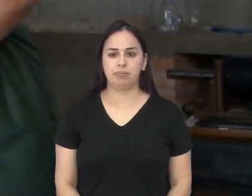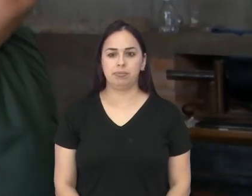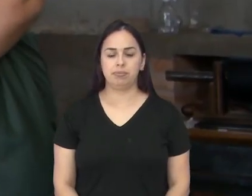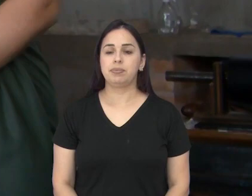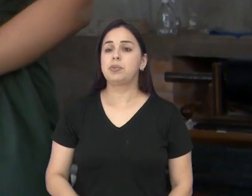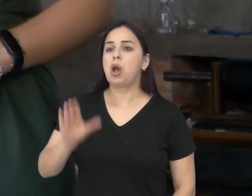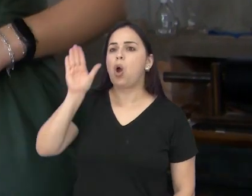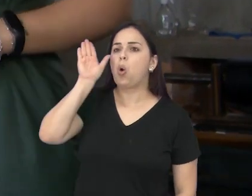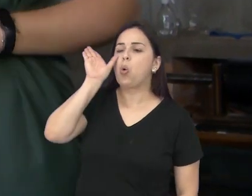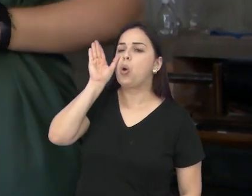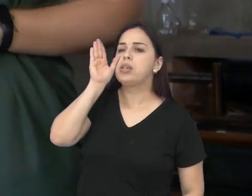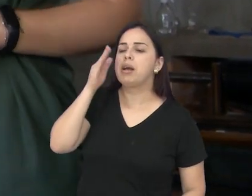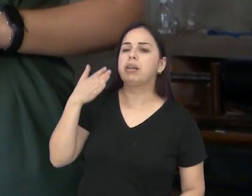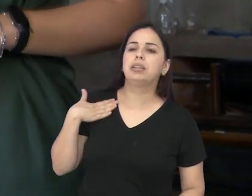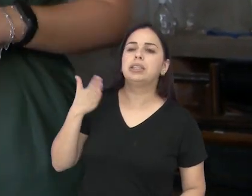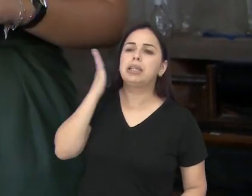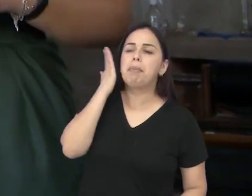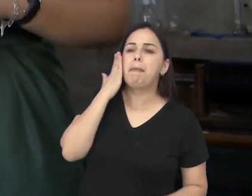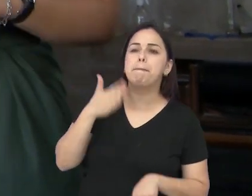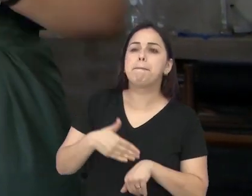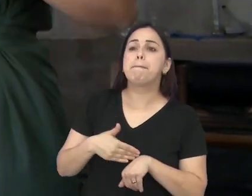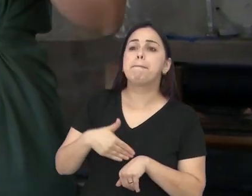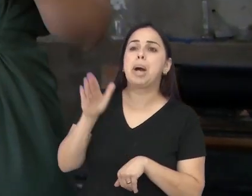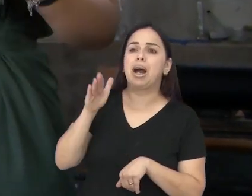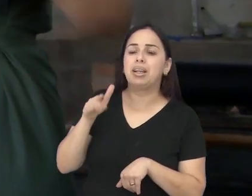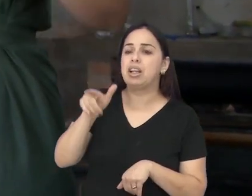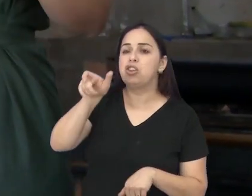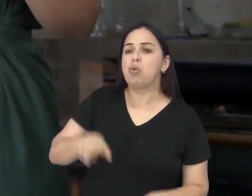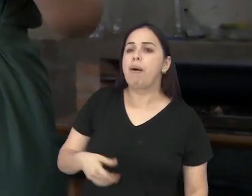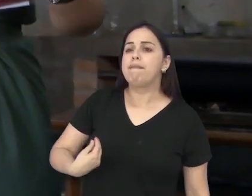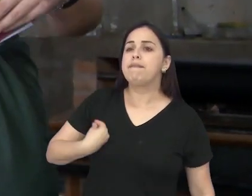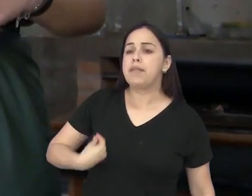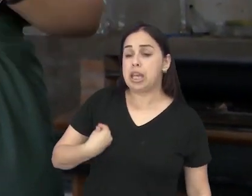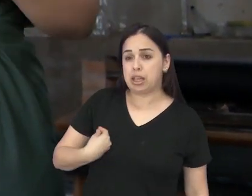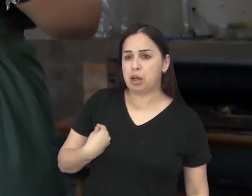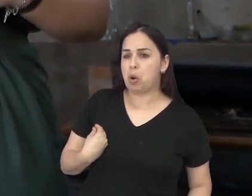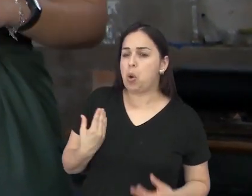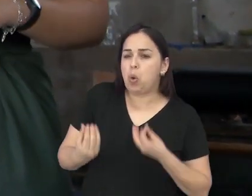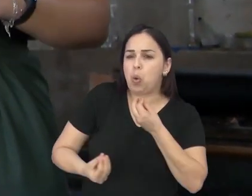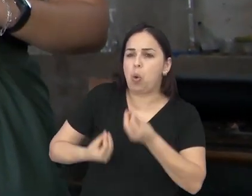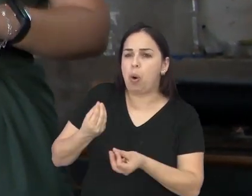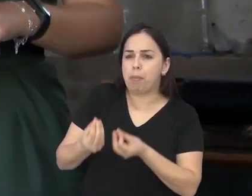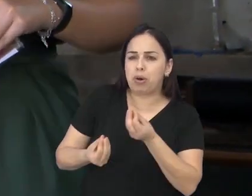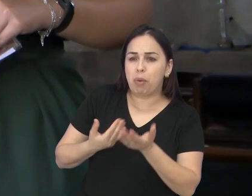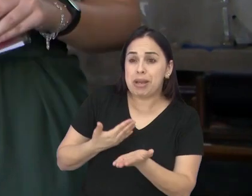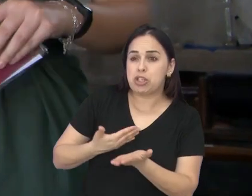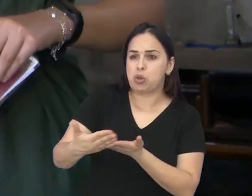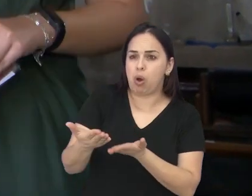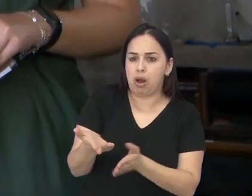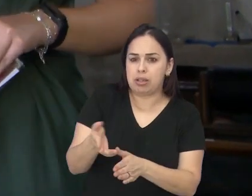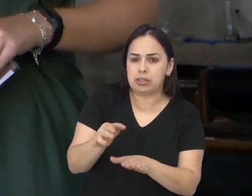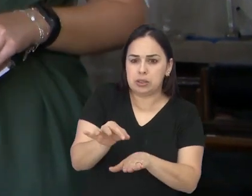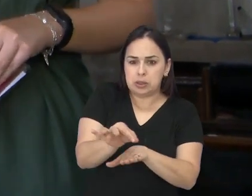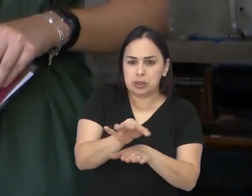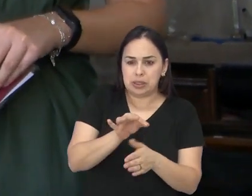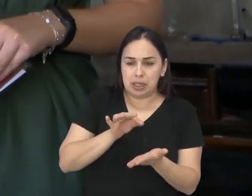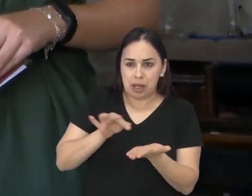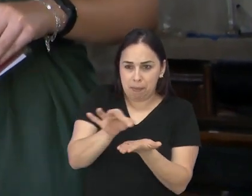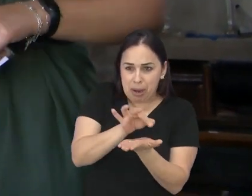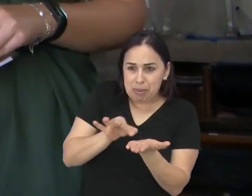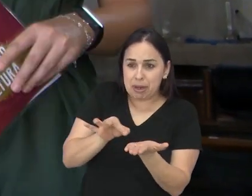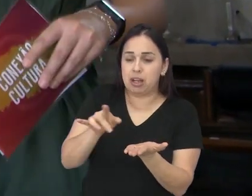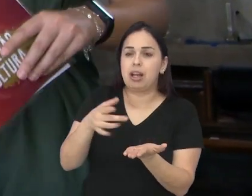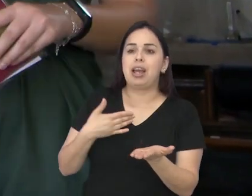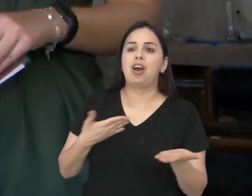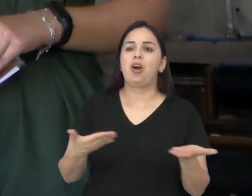Curiosa para saber mais da sua vida, como que você chegou assim, a todas essas gravuras. Estão passando um cafezinho pra gente,